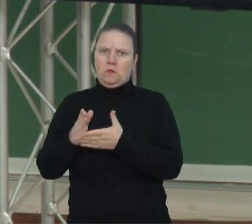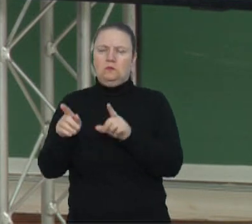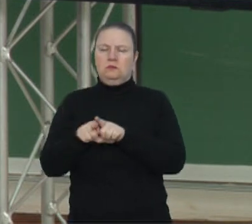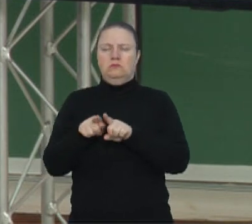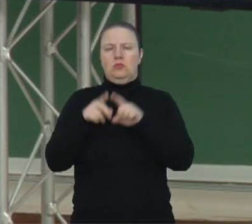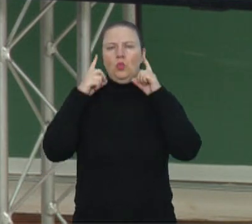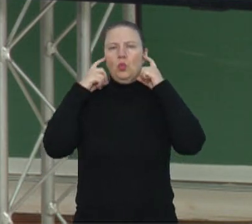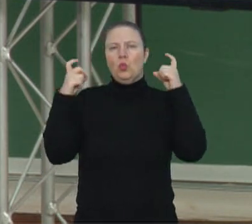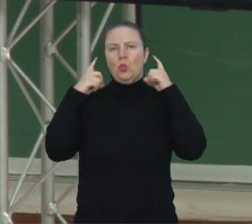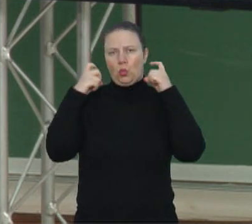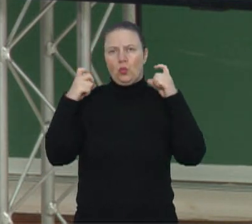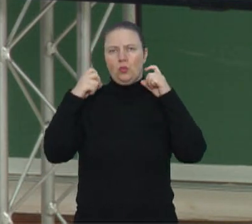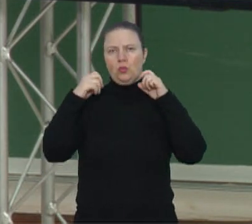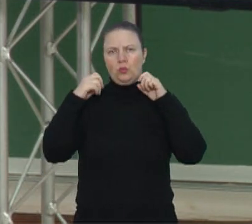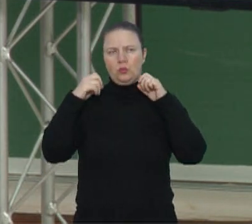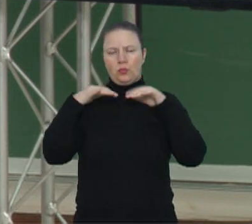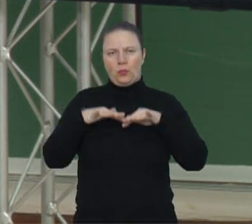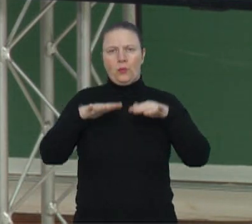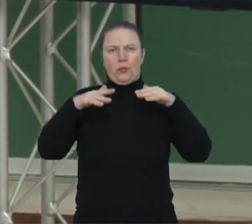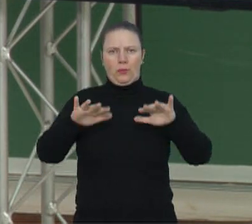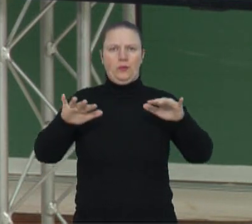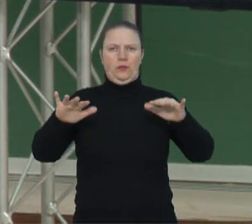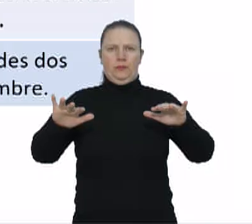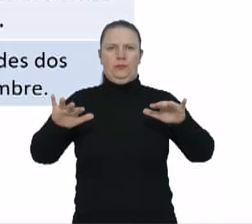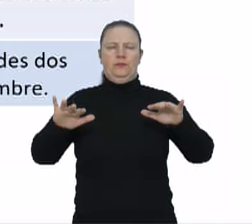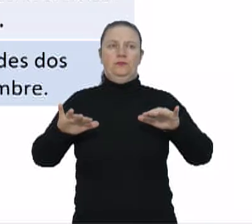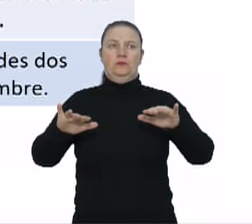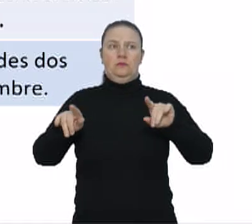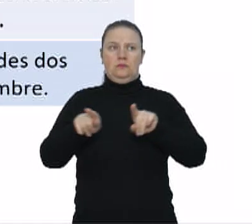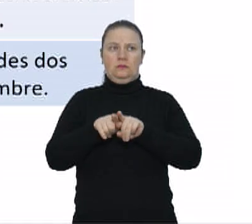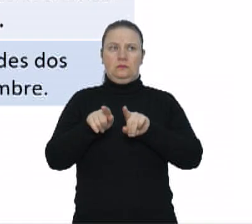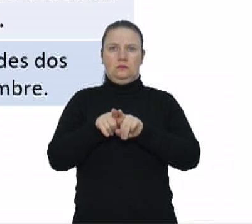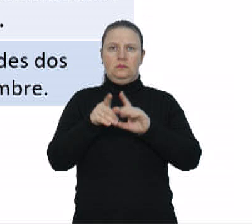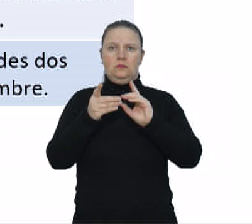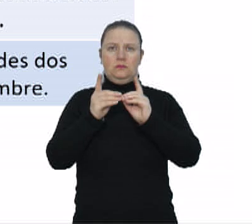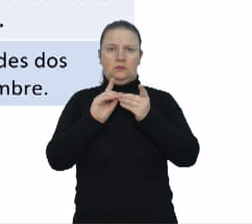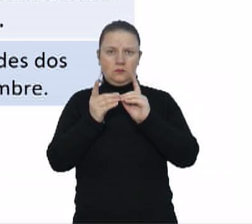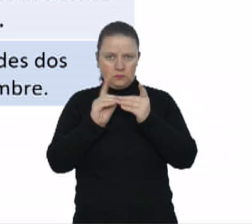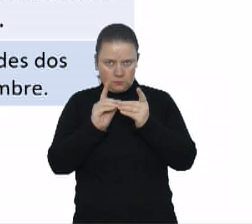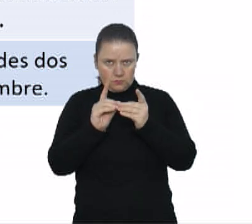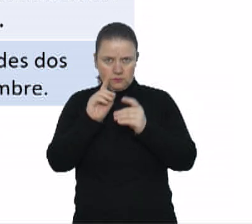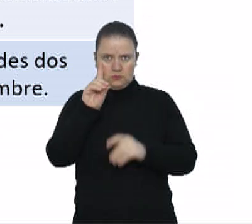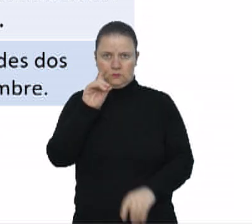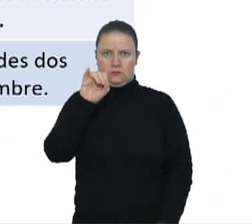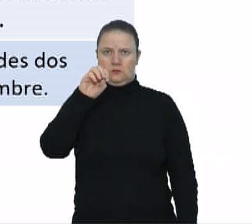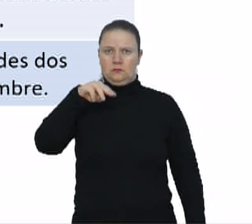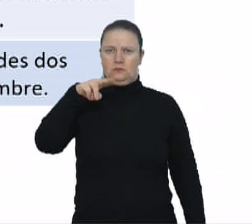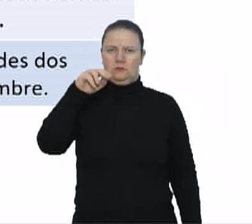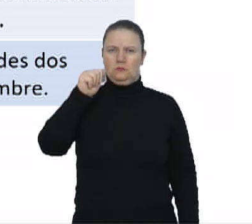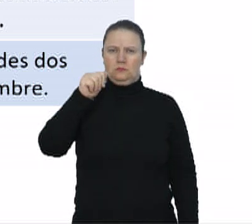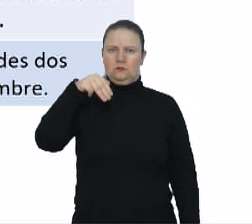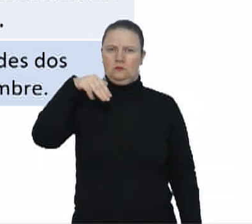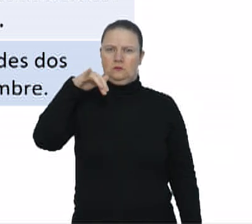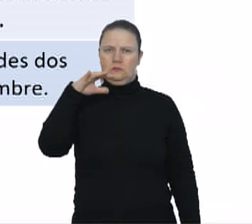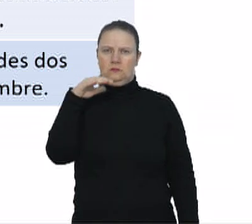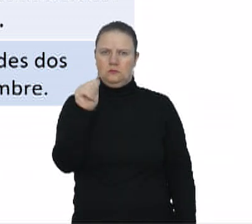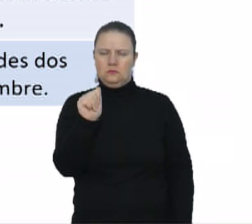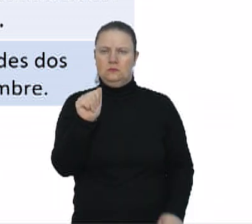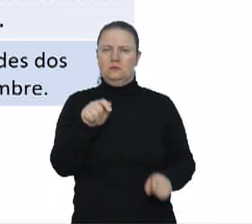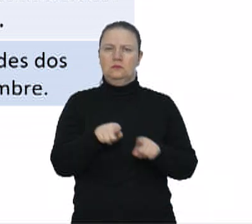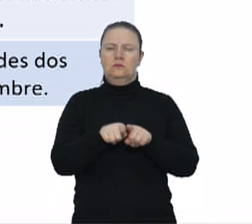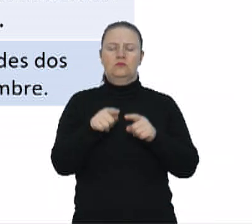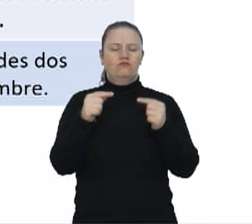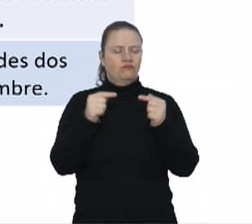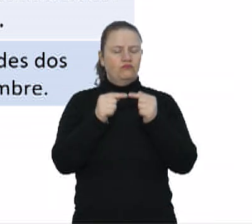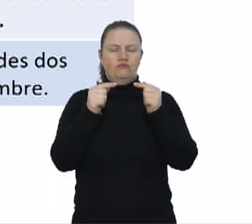estão distribuídos. A dinâmica também. A dinâmica tem a ver com a intensidade que